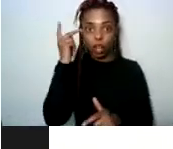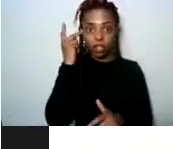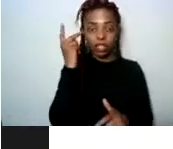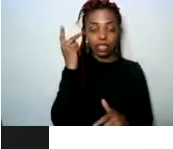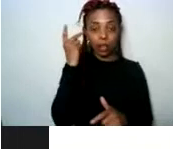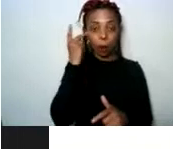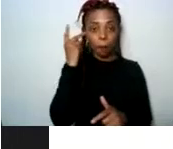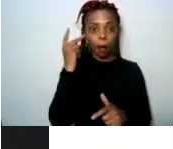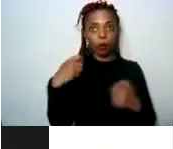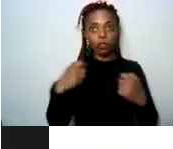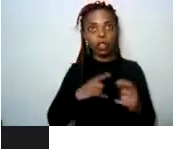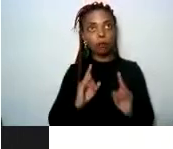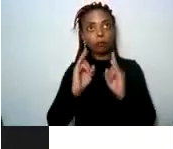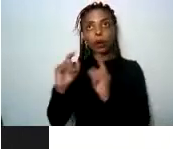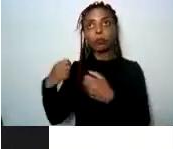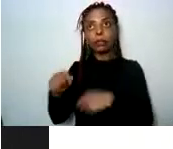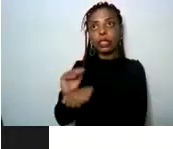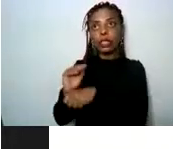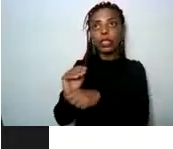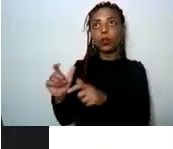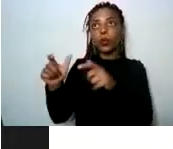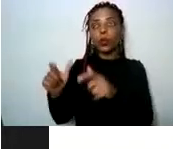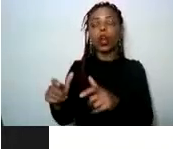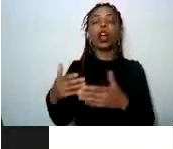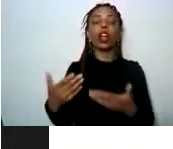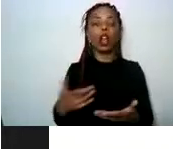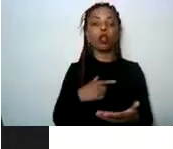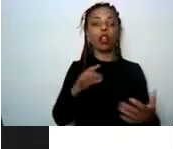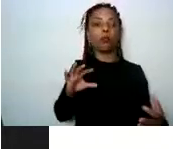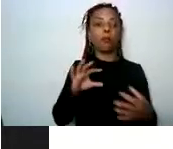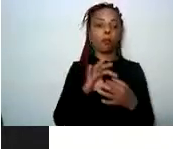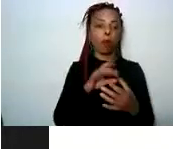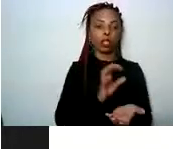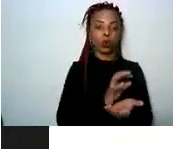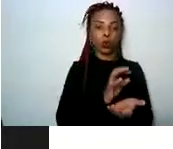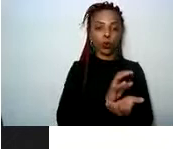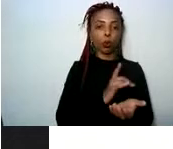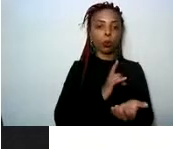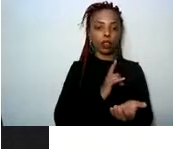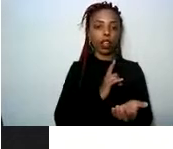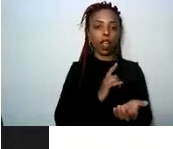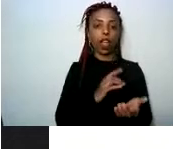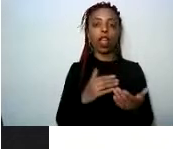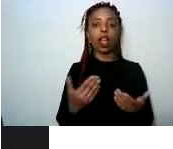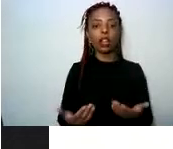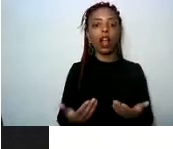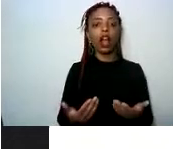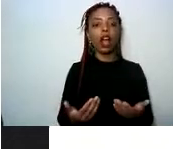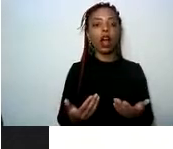preservados, então tem essa ligação desse órgão, então a gente percebe o quanto eles têm esse